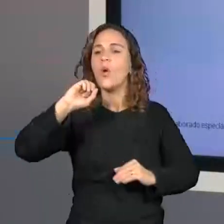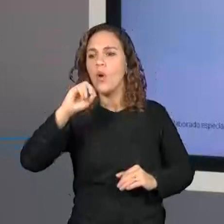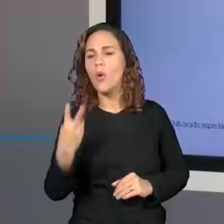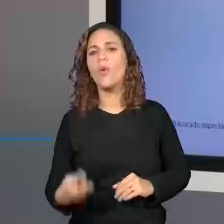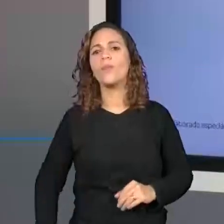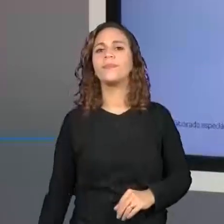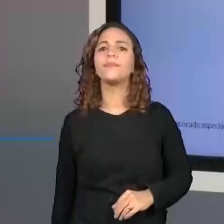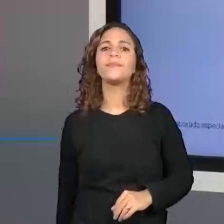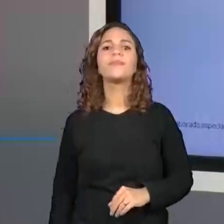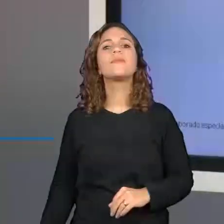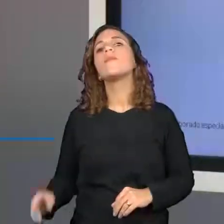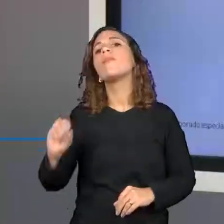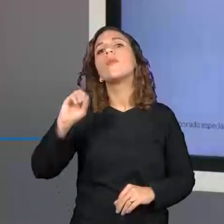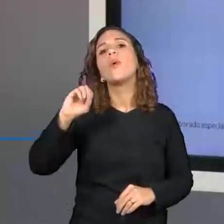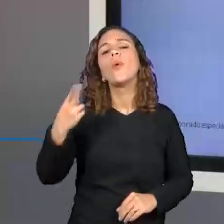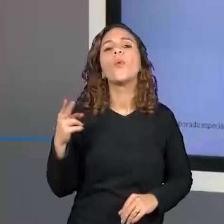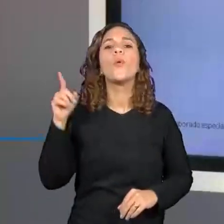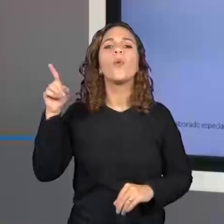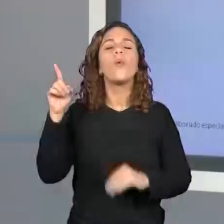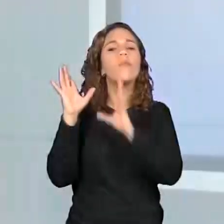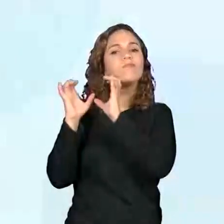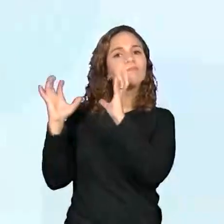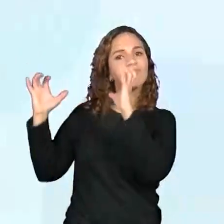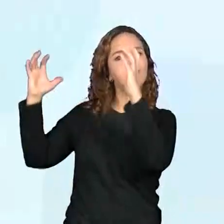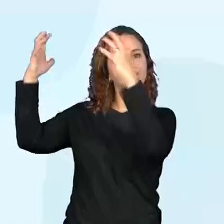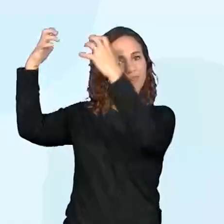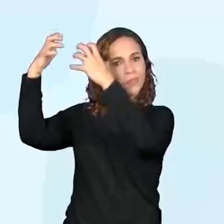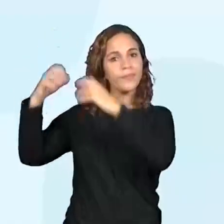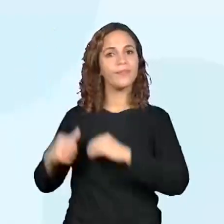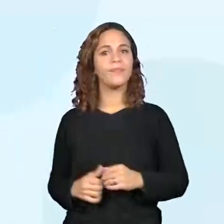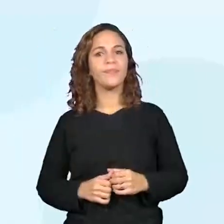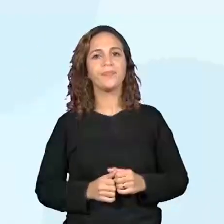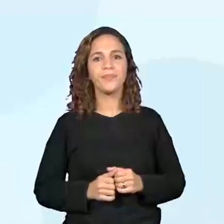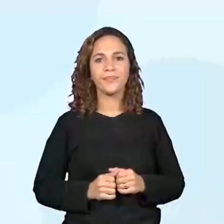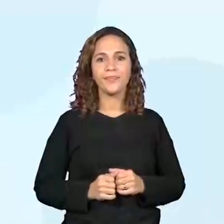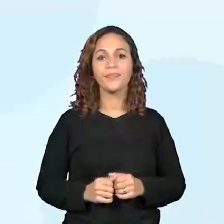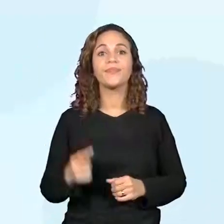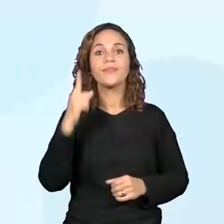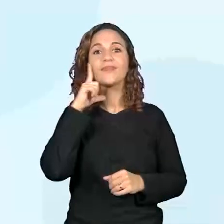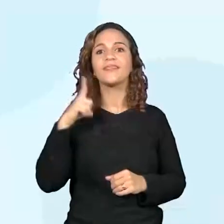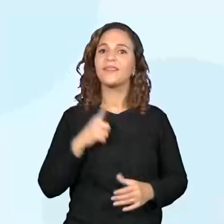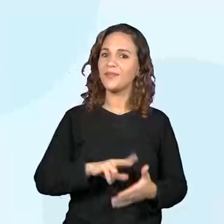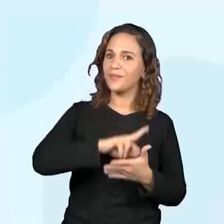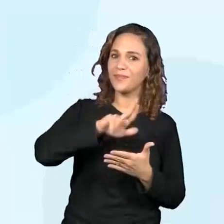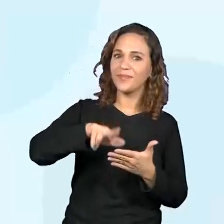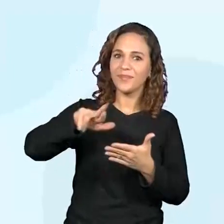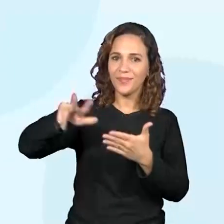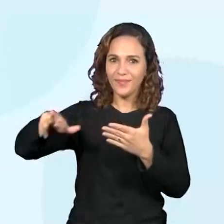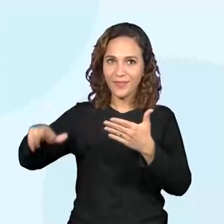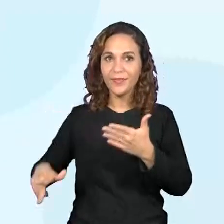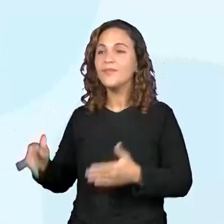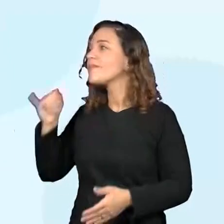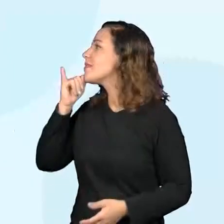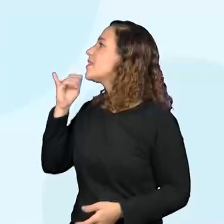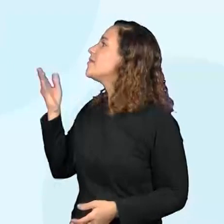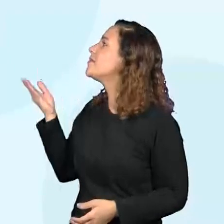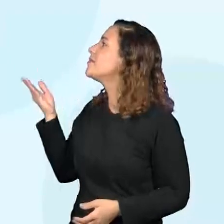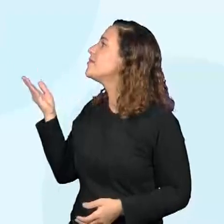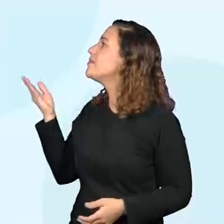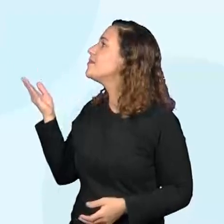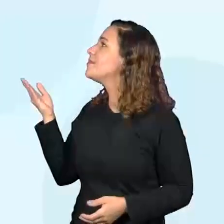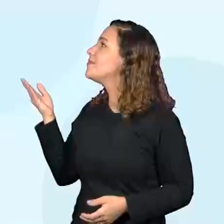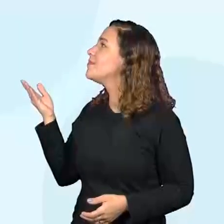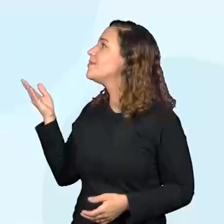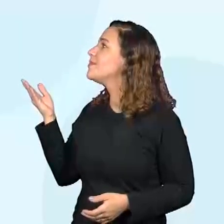com aquela fala. Então vamos aqui olhar essa imagem aqui traz vários tipos de balões, então é isso que eu estou falando mesmo, né, professor?